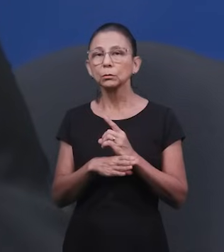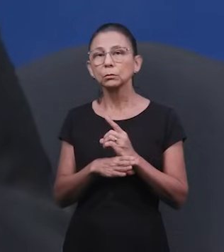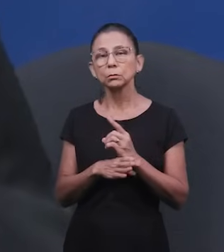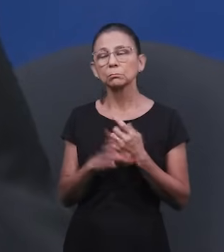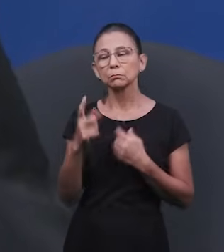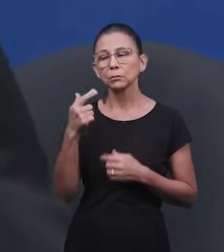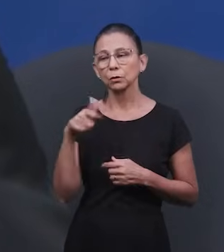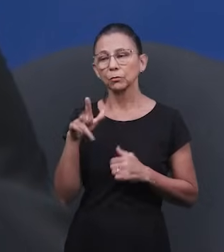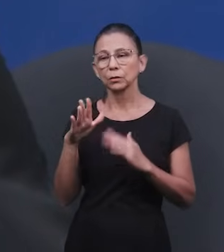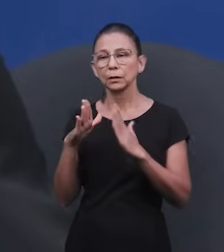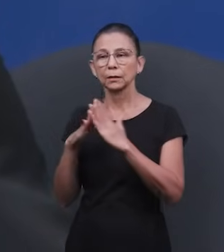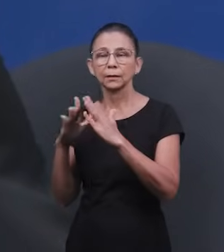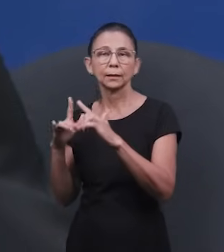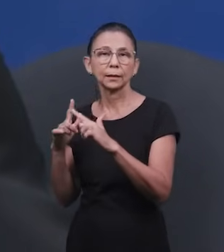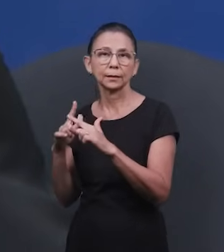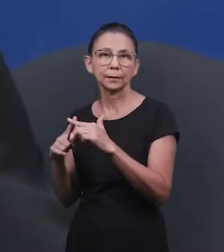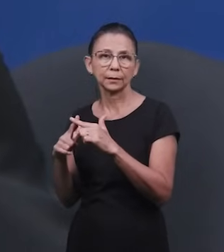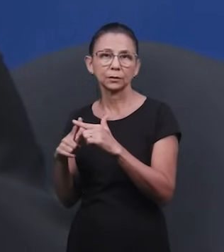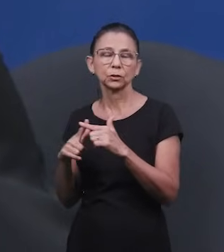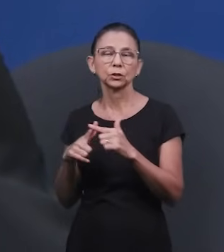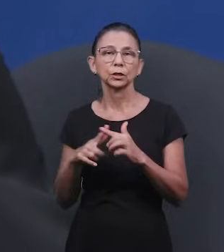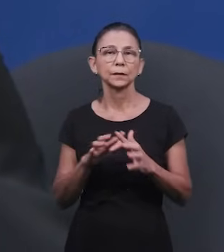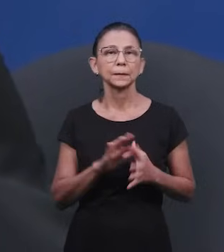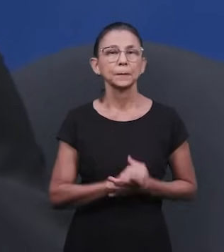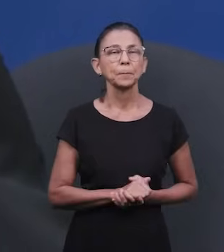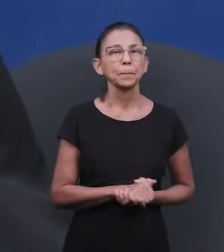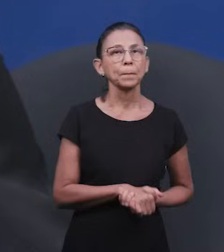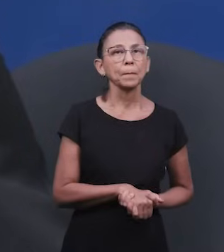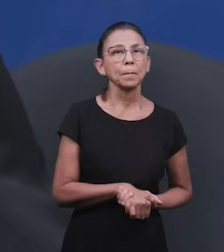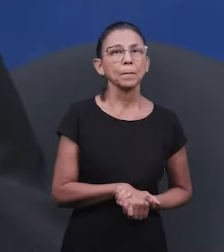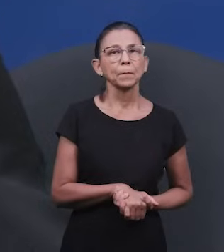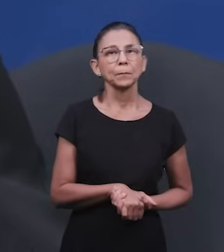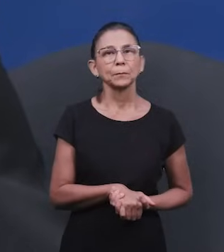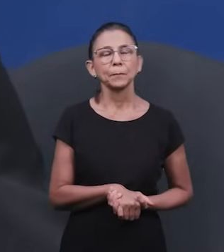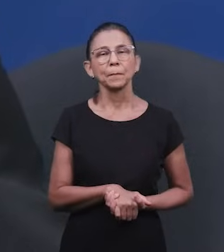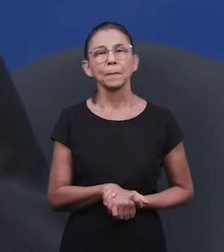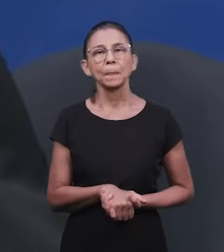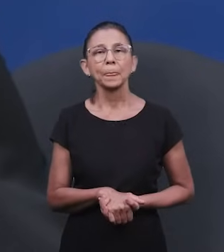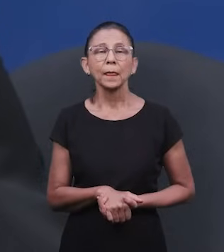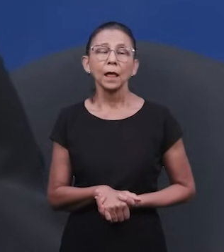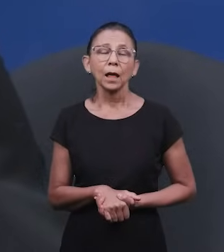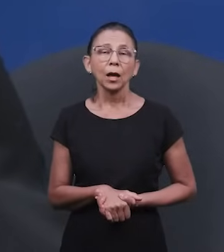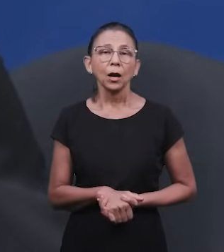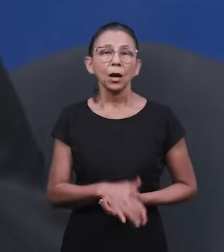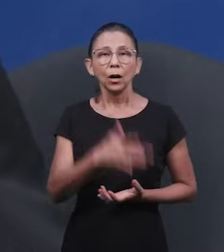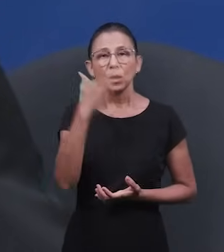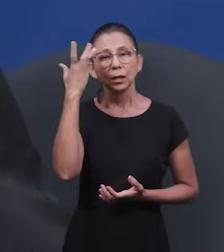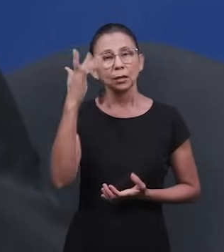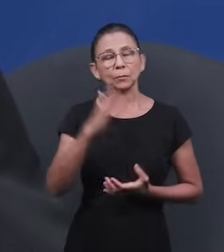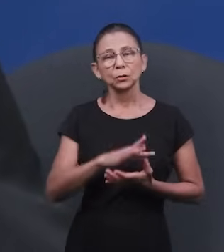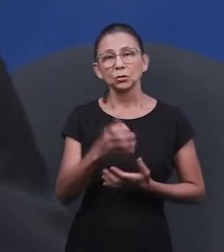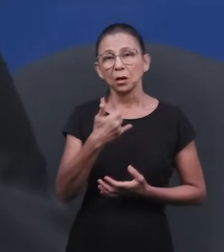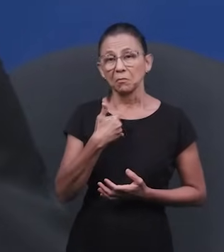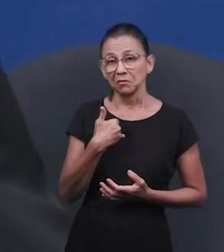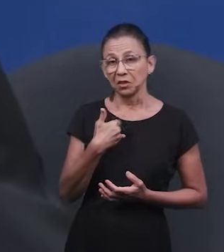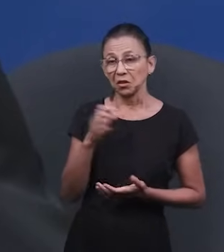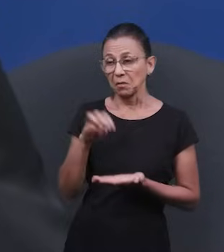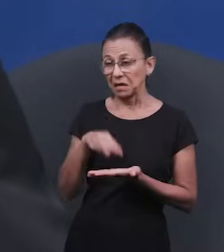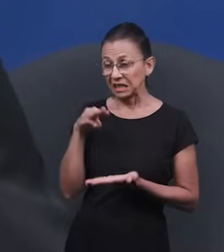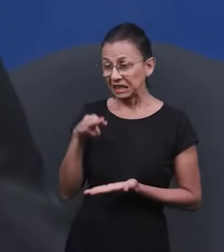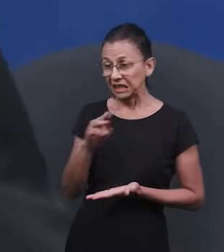João da Mata. E eu estava indo lá e uma pessoa tinha dito, tu tá aí nessa igreja aí, mas essa igreja aí não tem